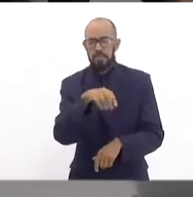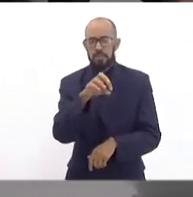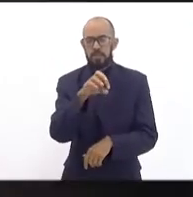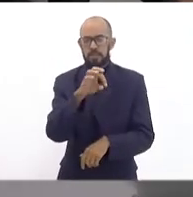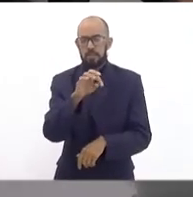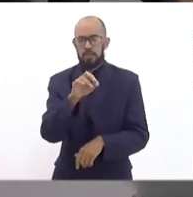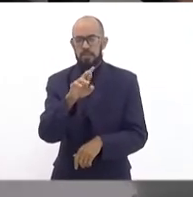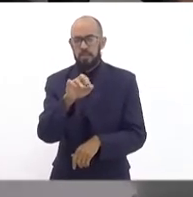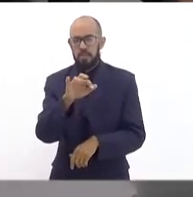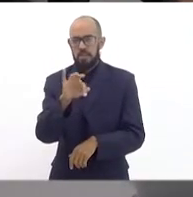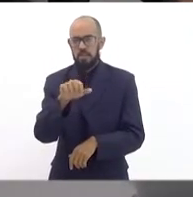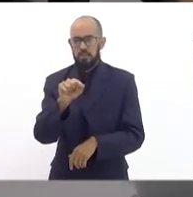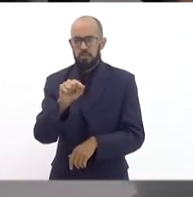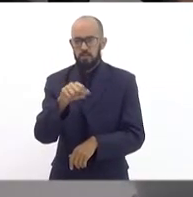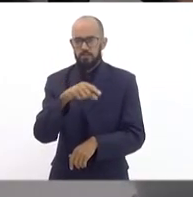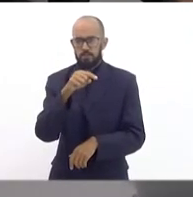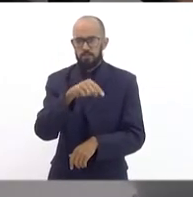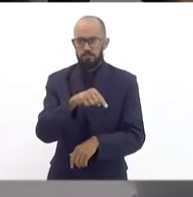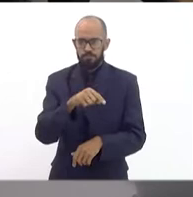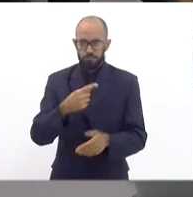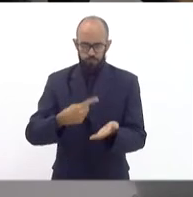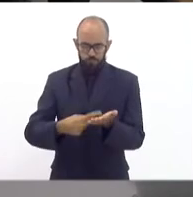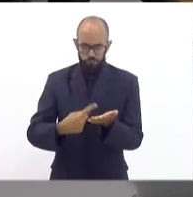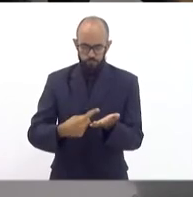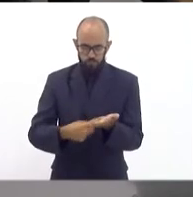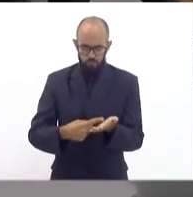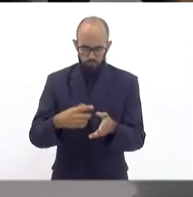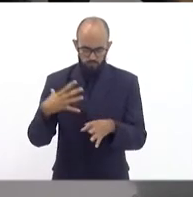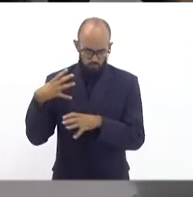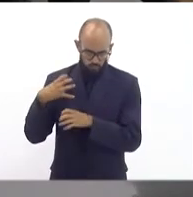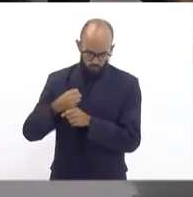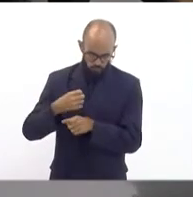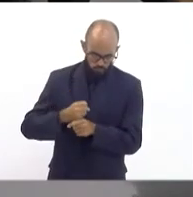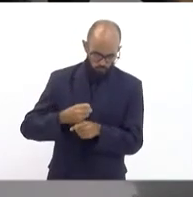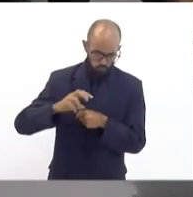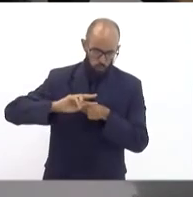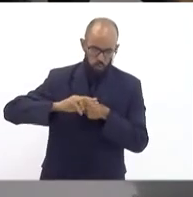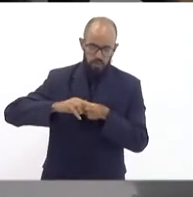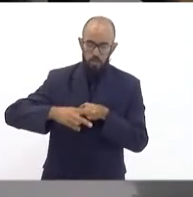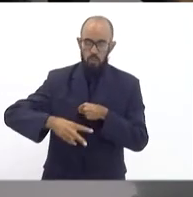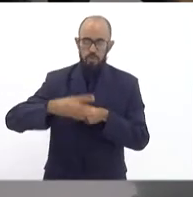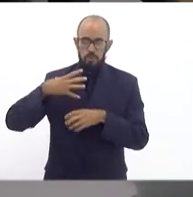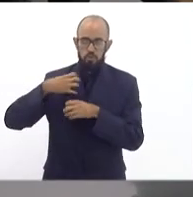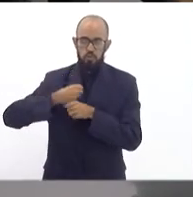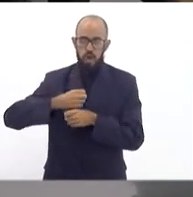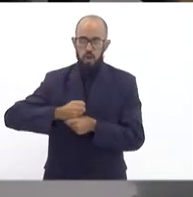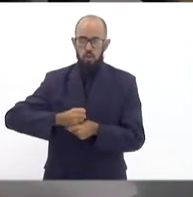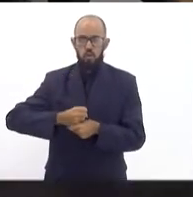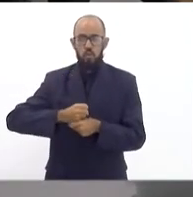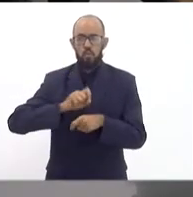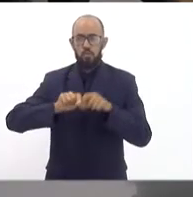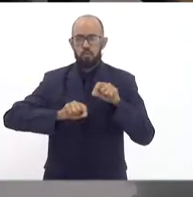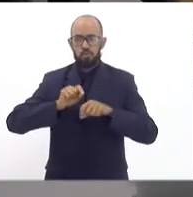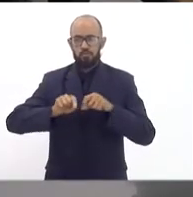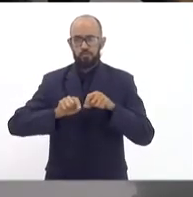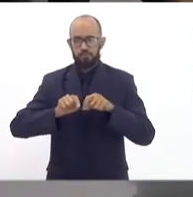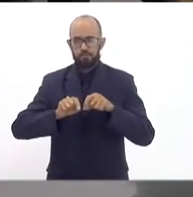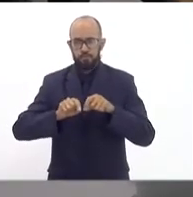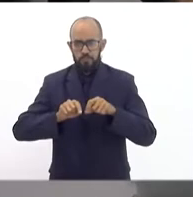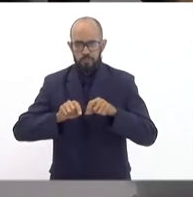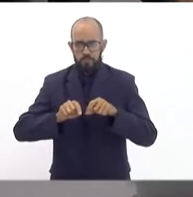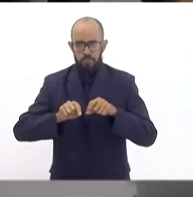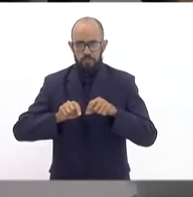tarifa que foi o resultado de um cálculo que